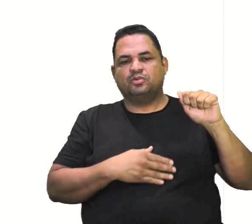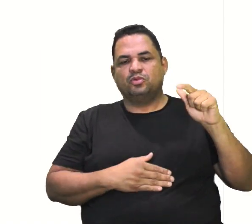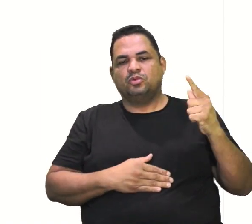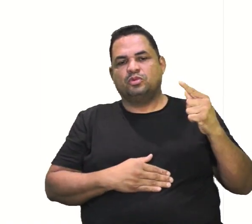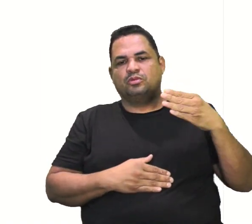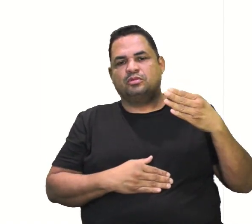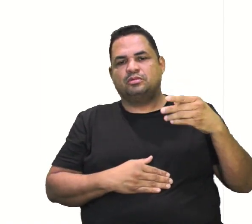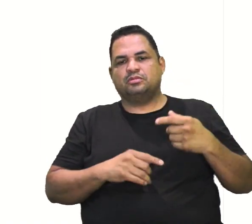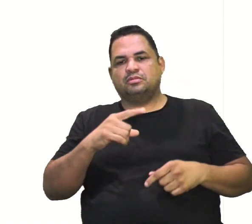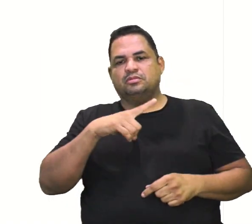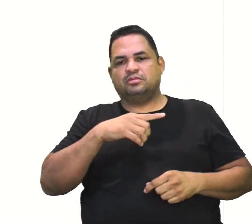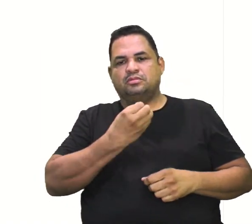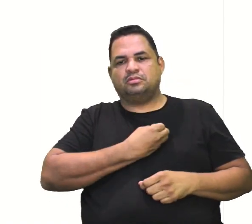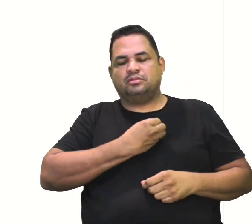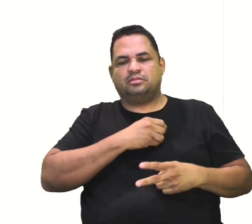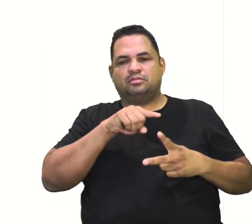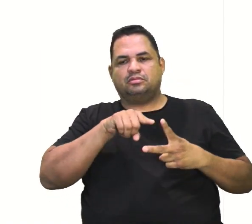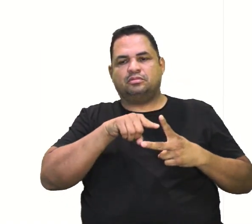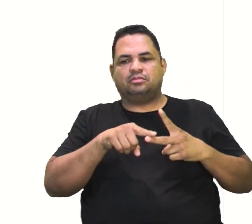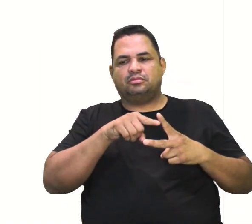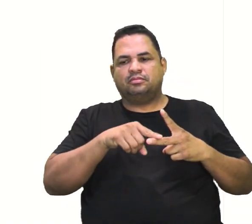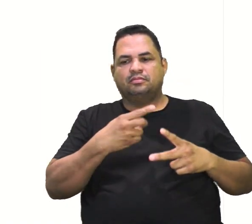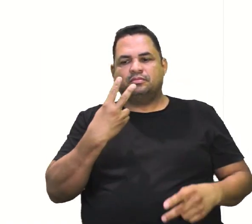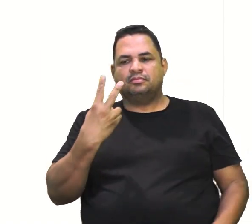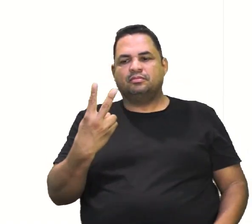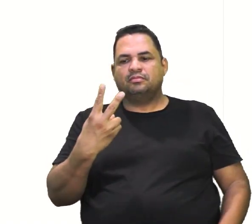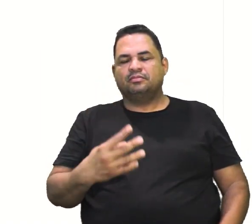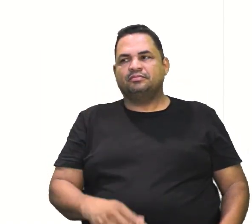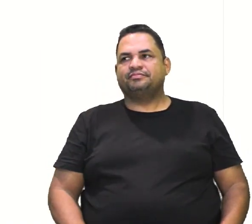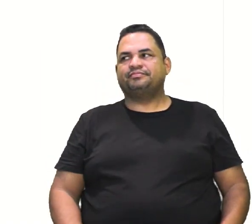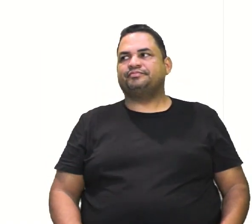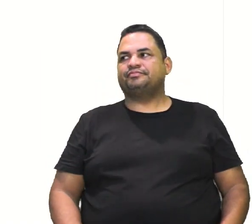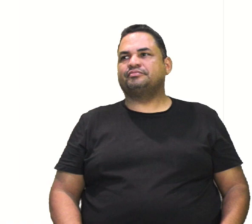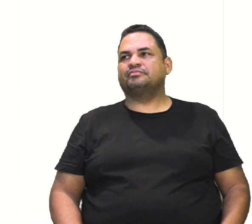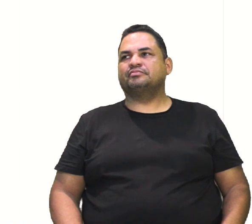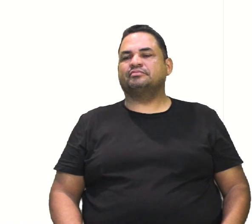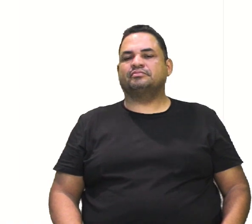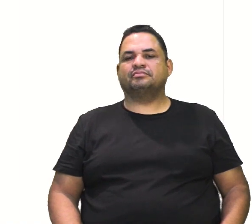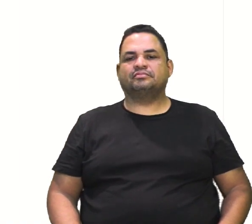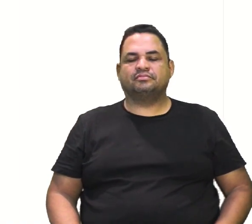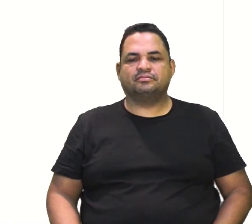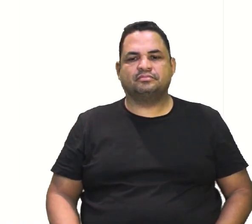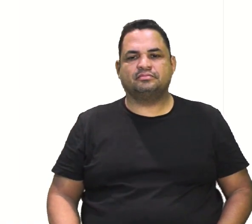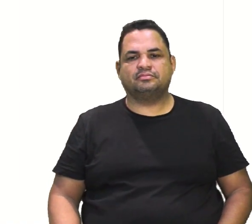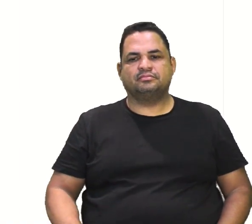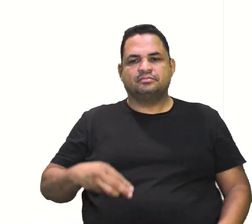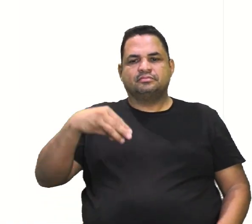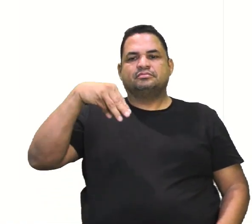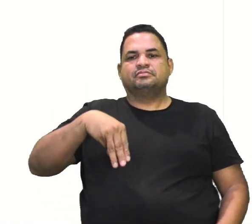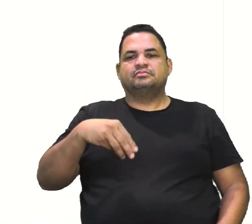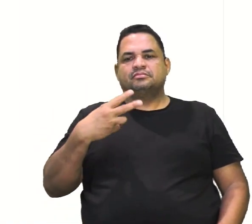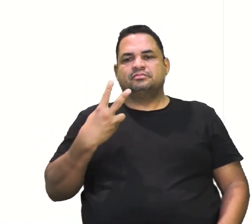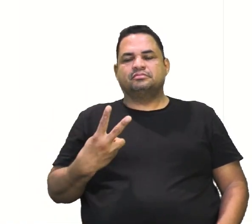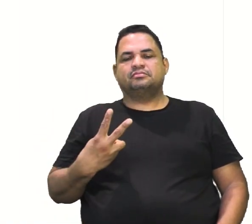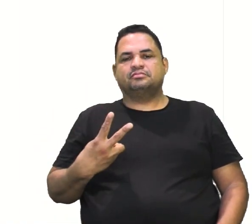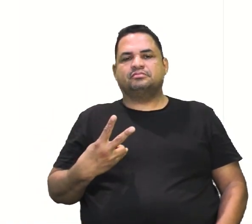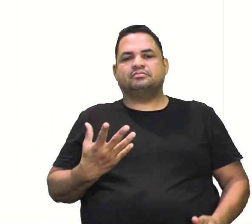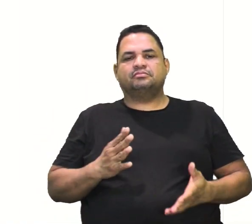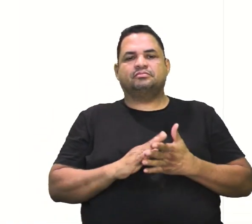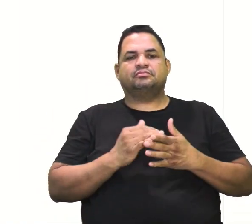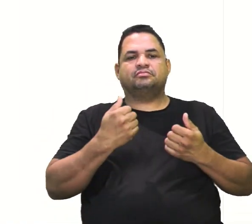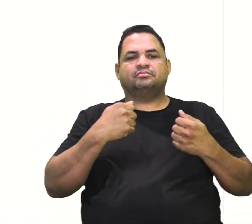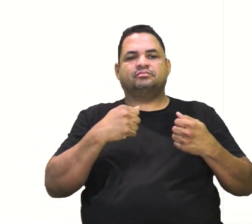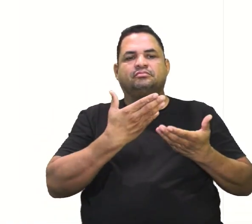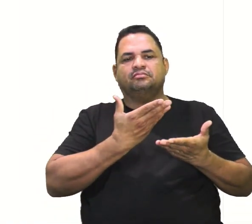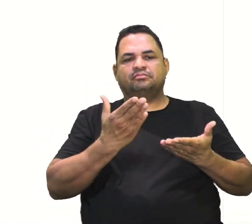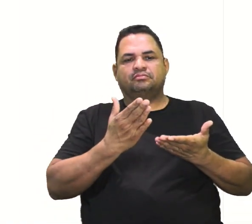4, e tem coeficiente angular 2. Ah, então meu Mzinho vale 2. 2. E aí eu